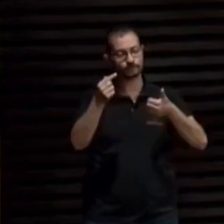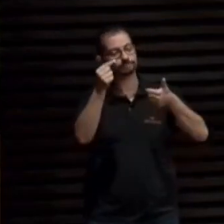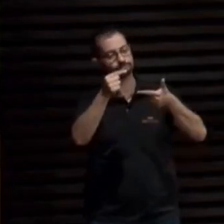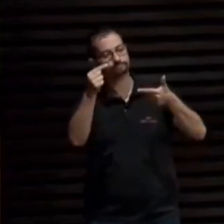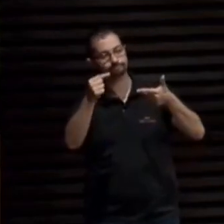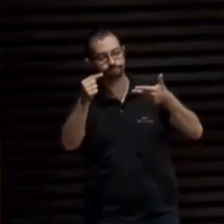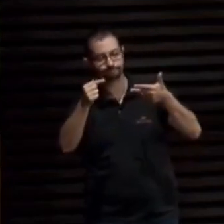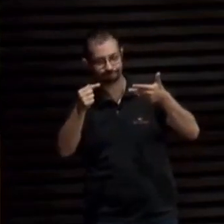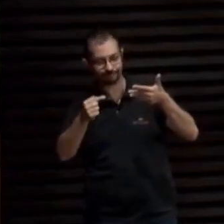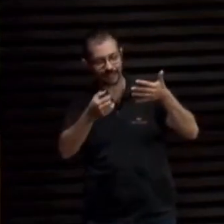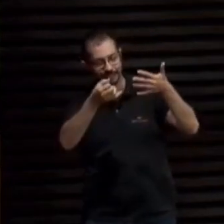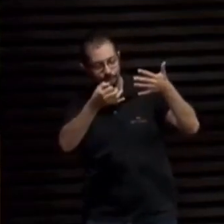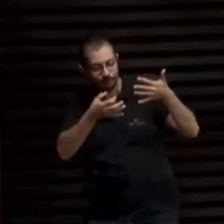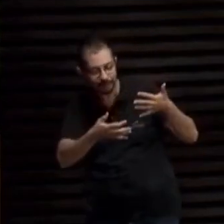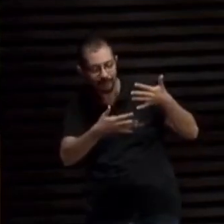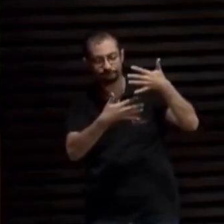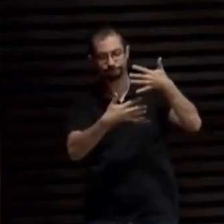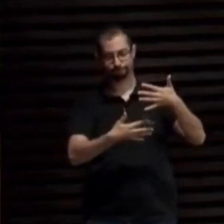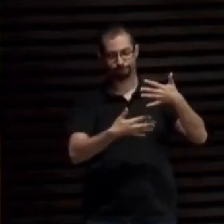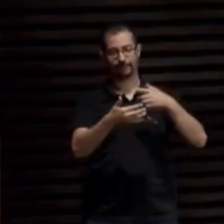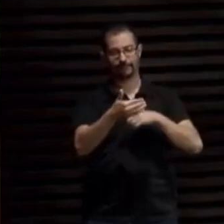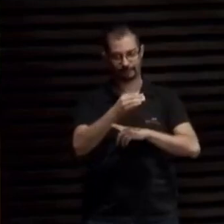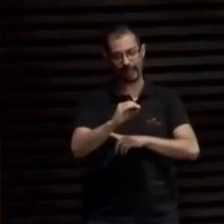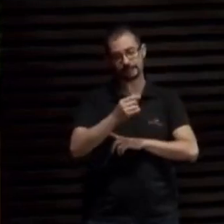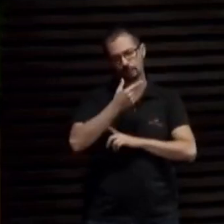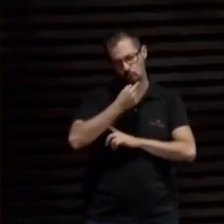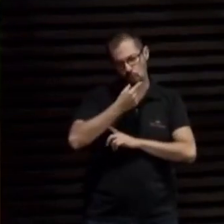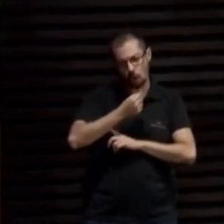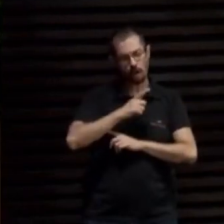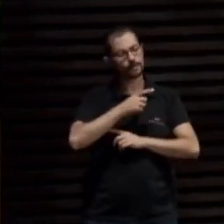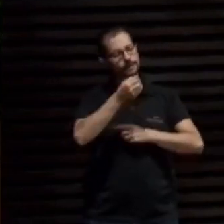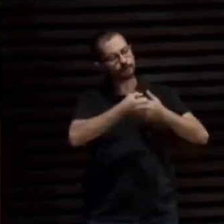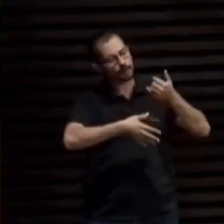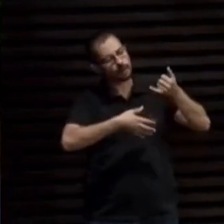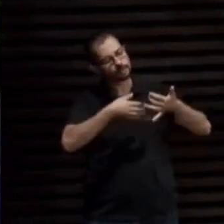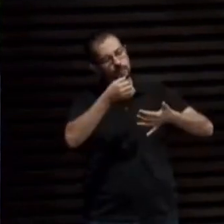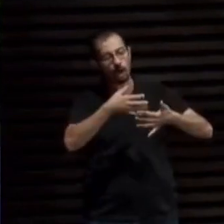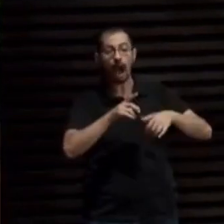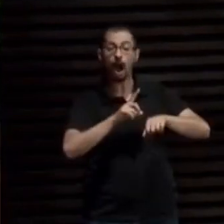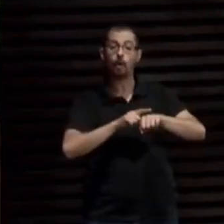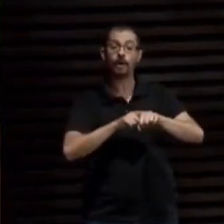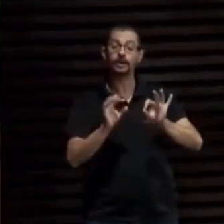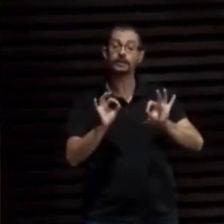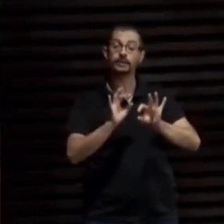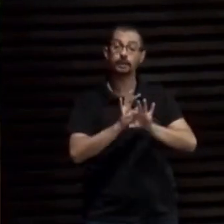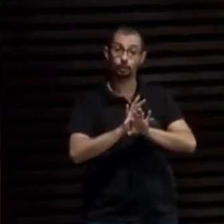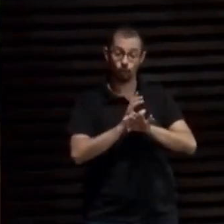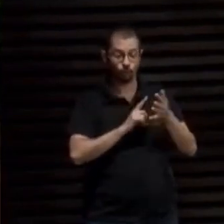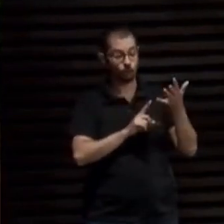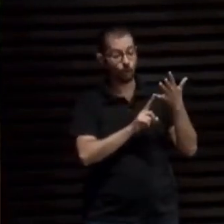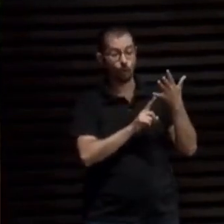deuses diante de ti, e aí foi falando todos os mandamentos. Quando ele terminou o último